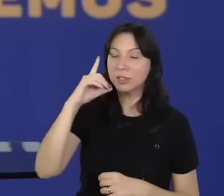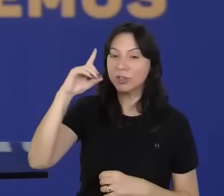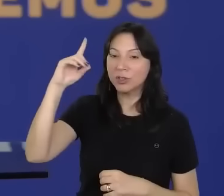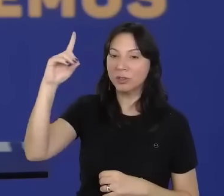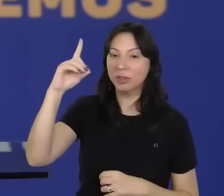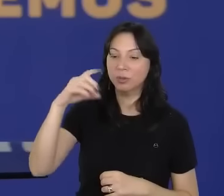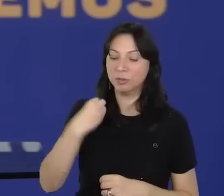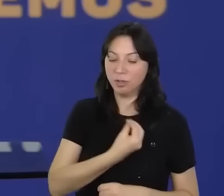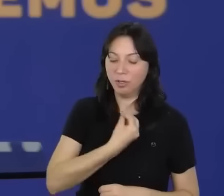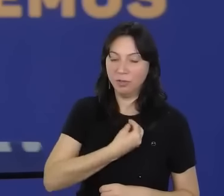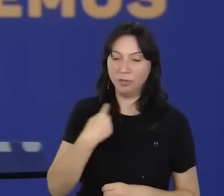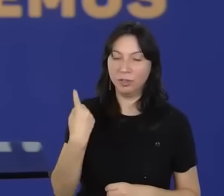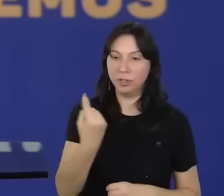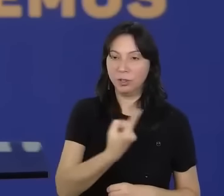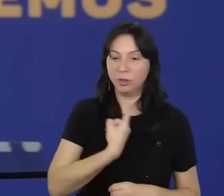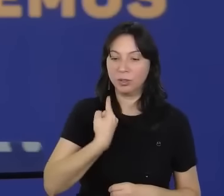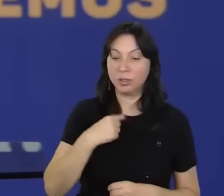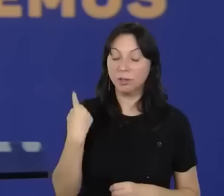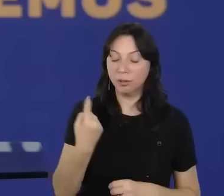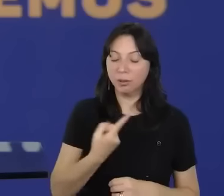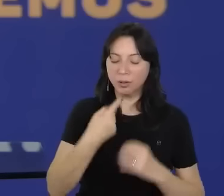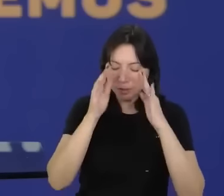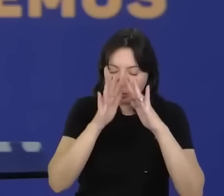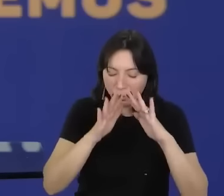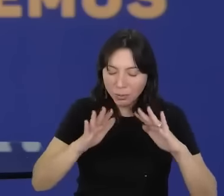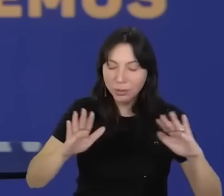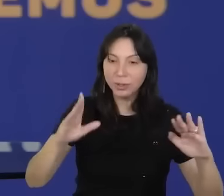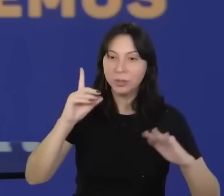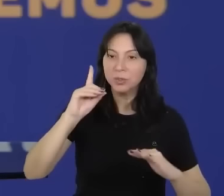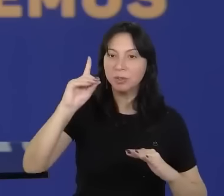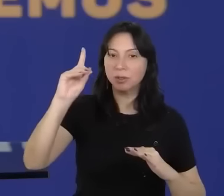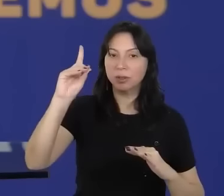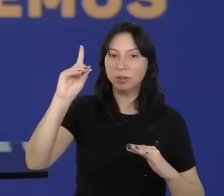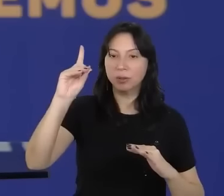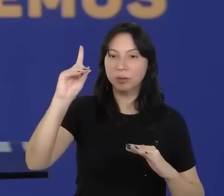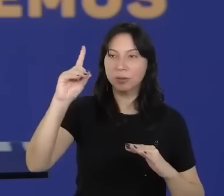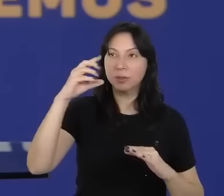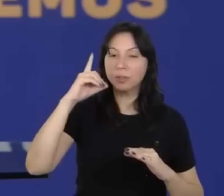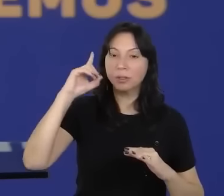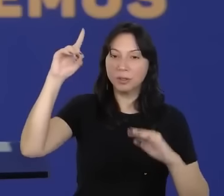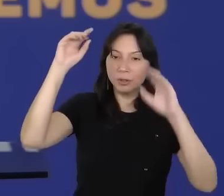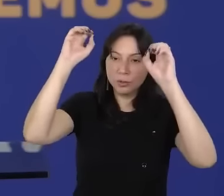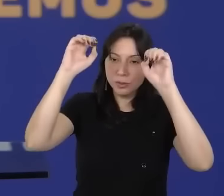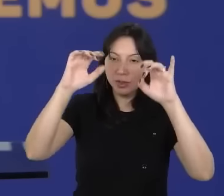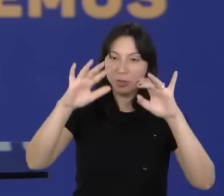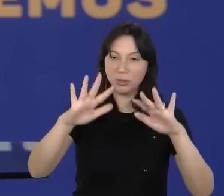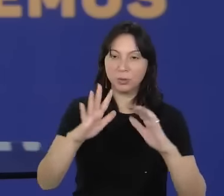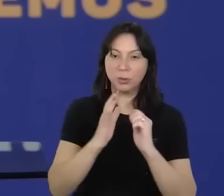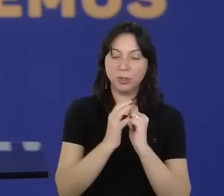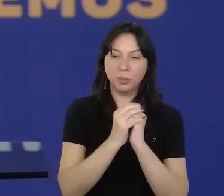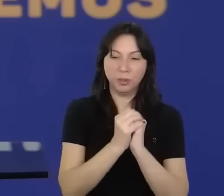senão também prostrar e adorar que o Senhor nos abençoe